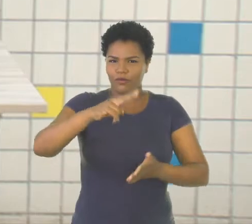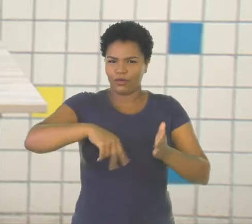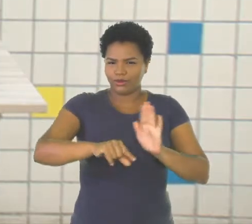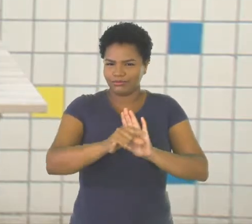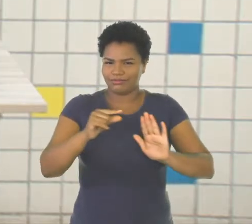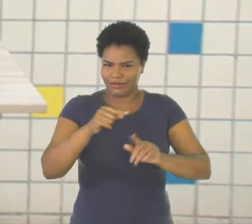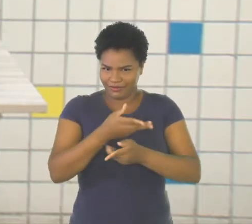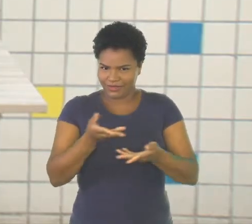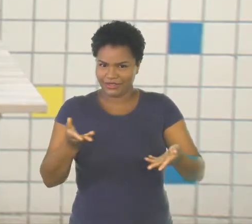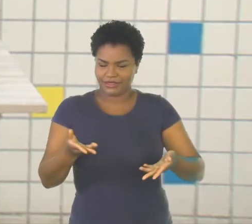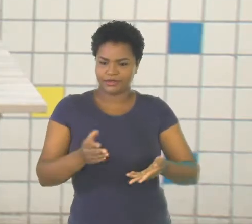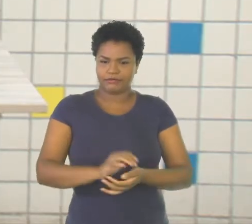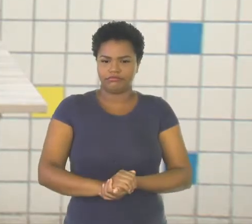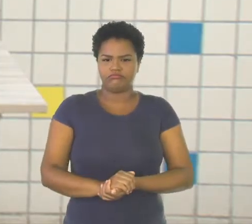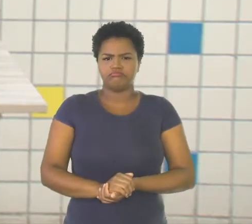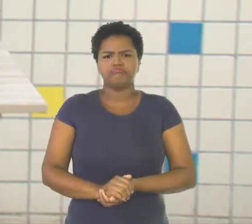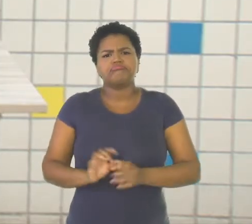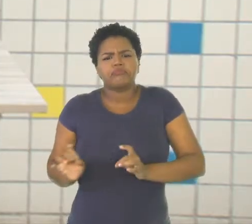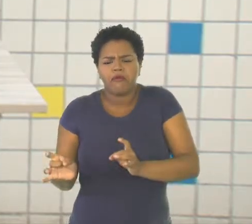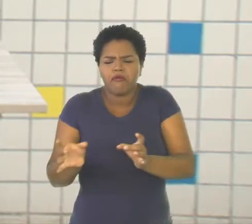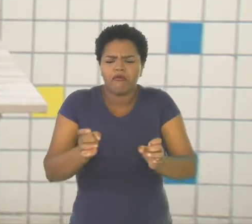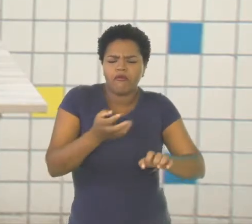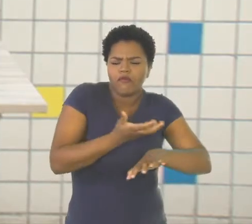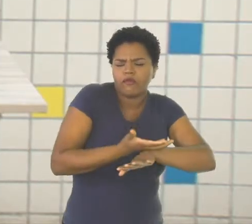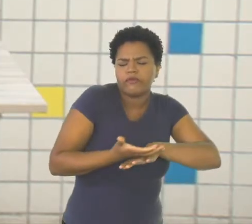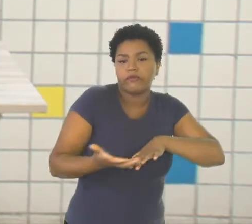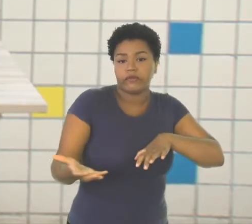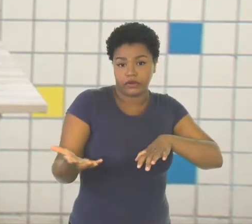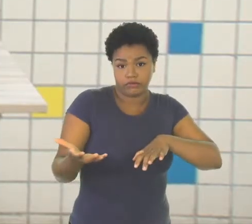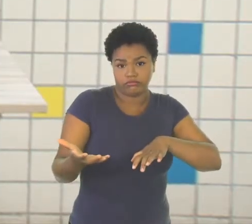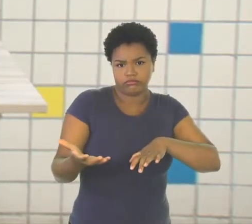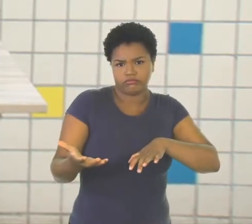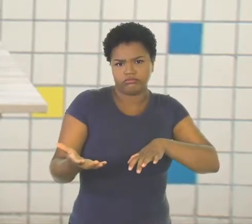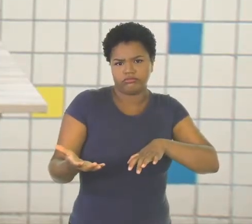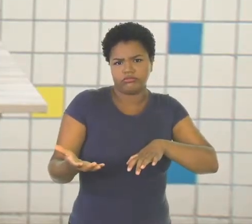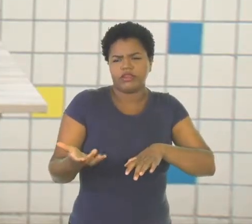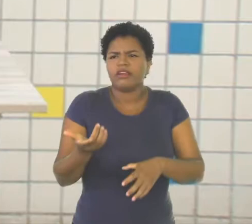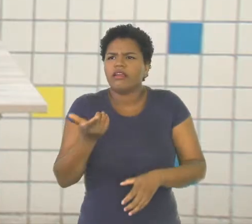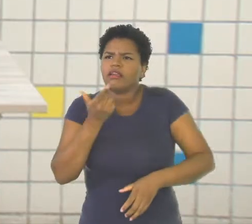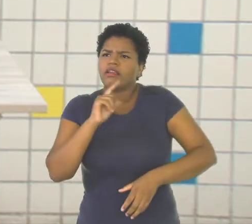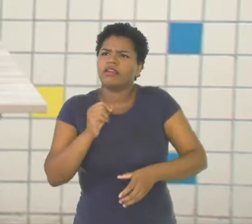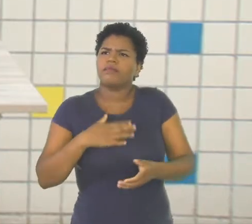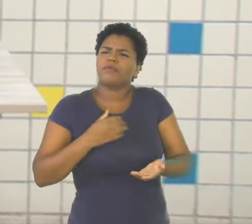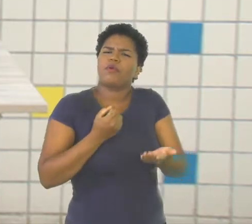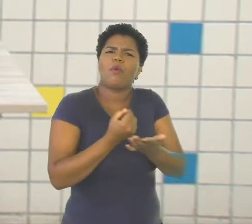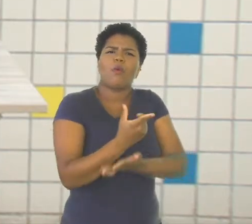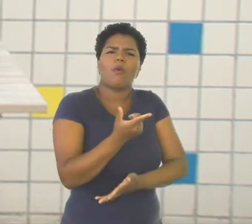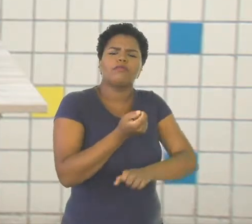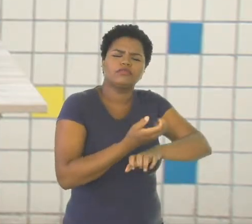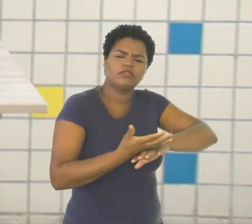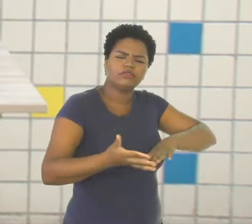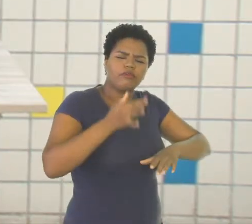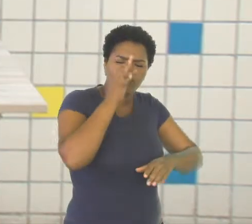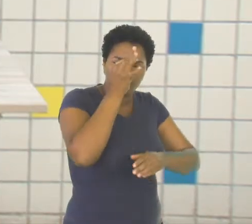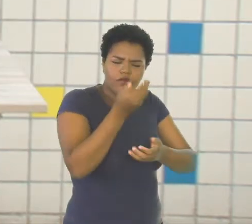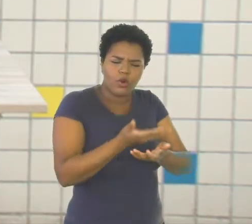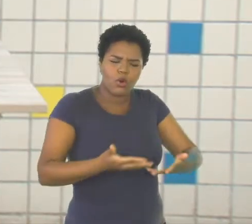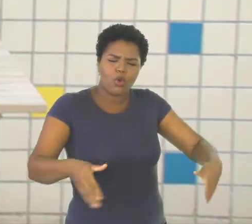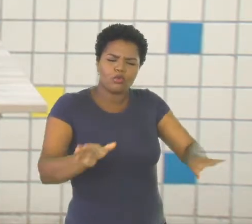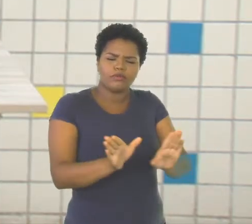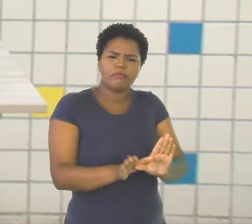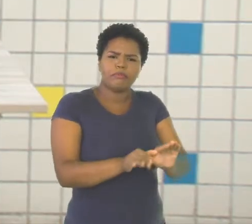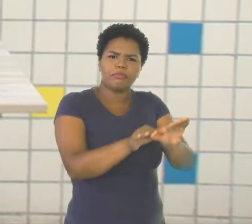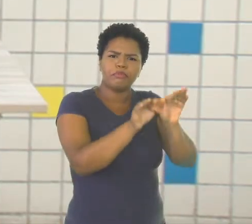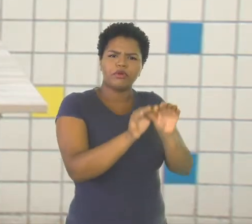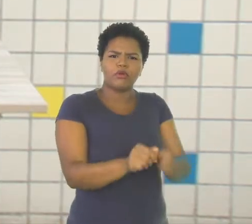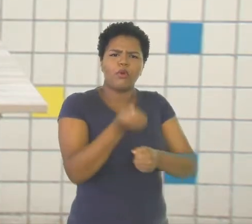você. Leilão de jardim. Quem me compra um jardim com flores? Borboleta